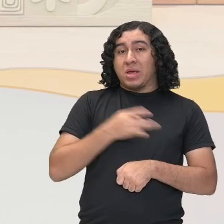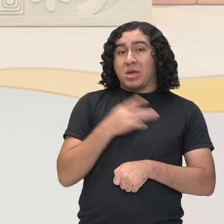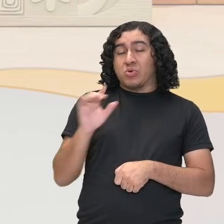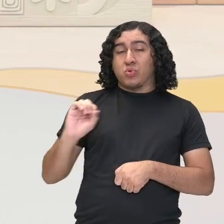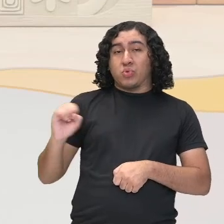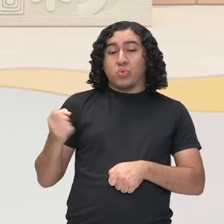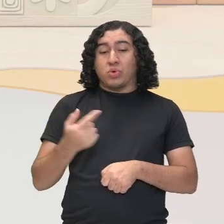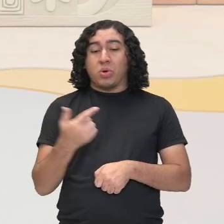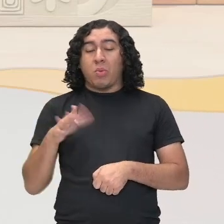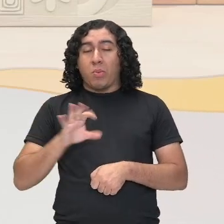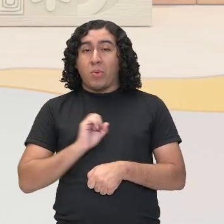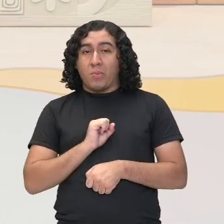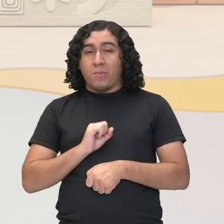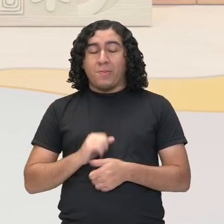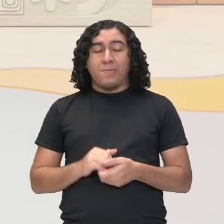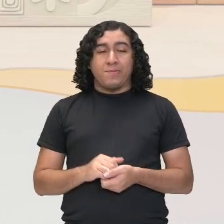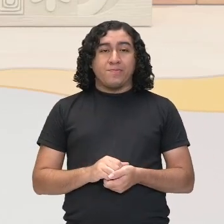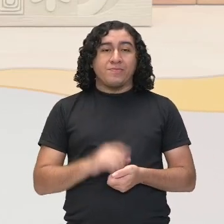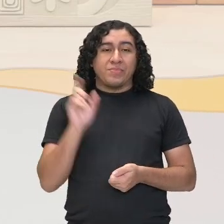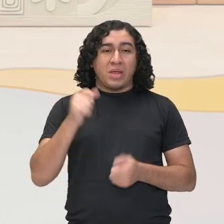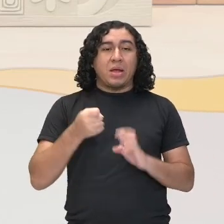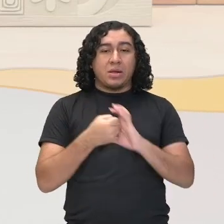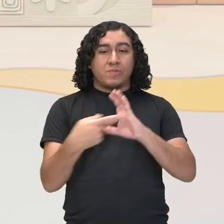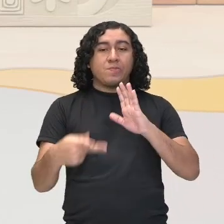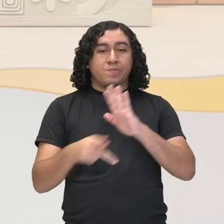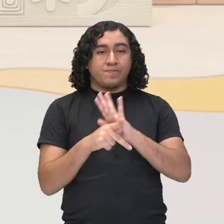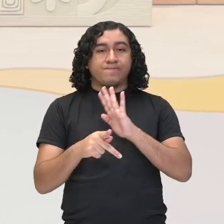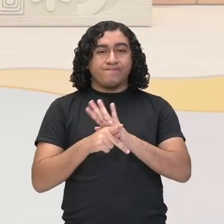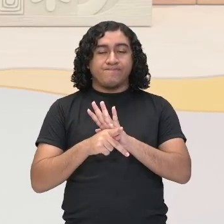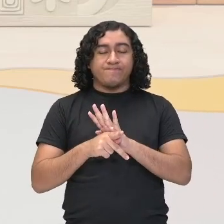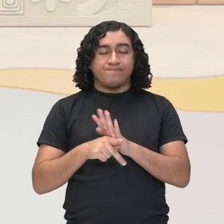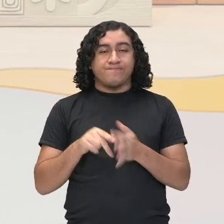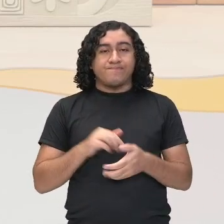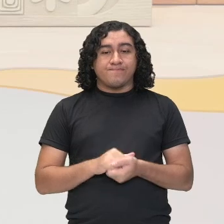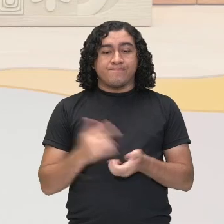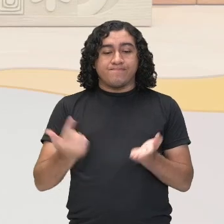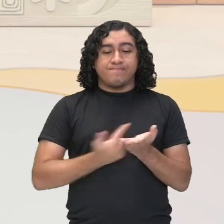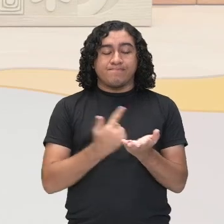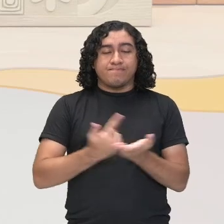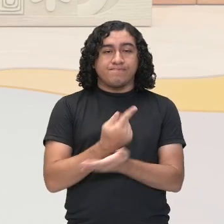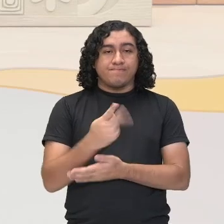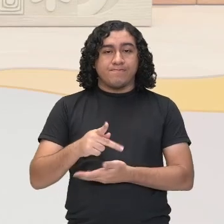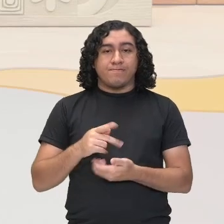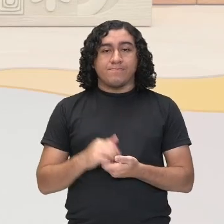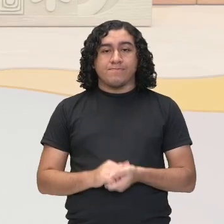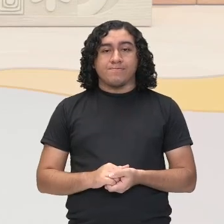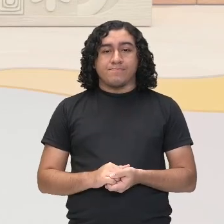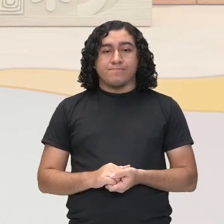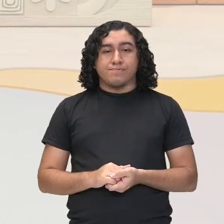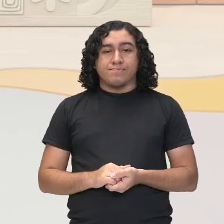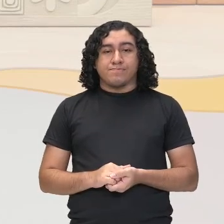amado. É essa a característica que ele coloca na obra do Maquiavel. O outro ponto é